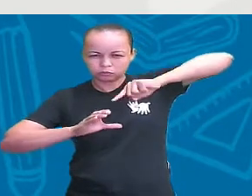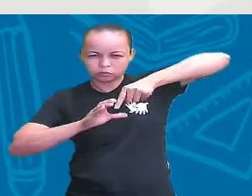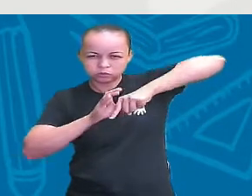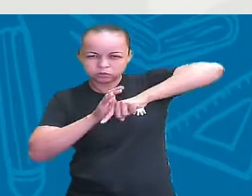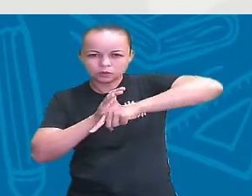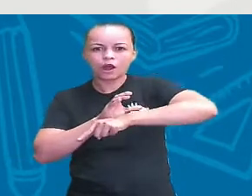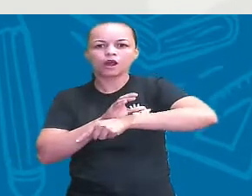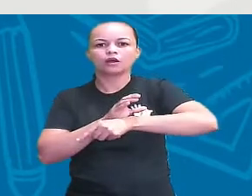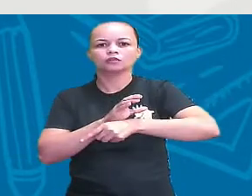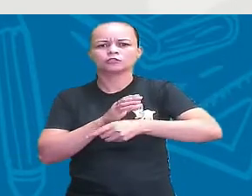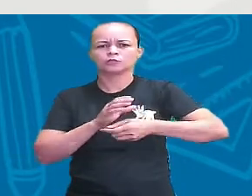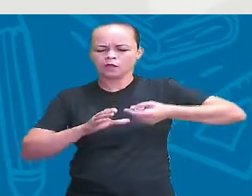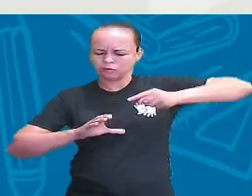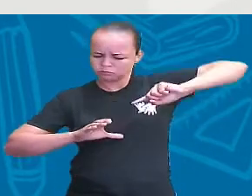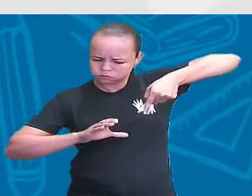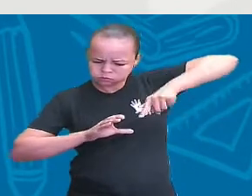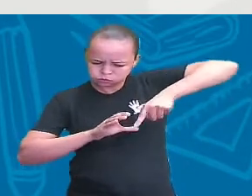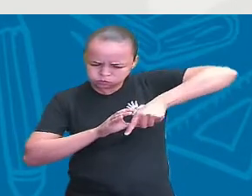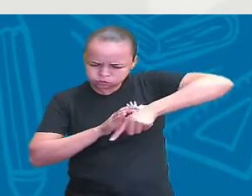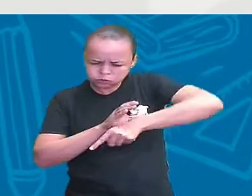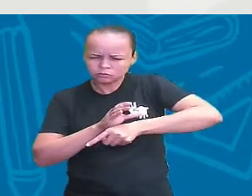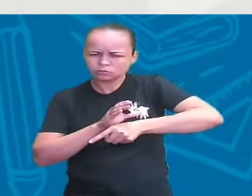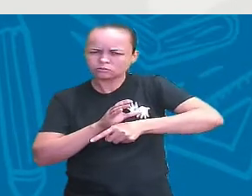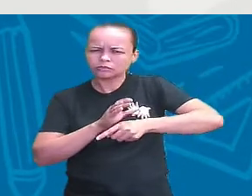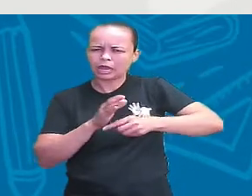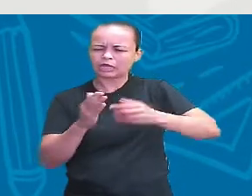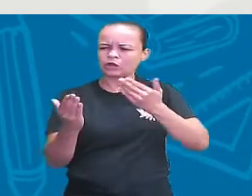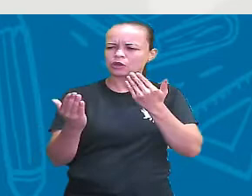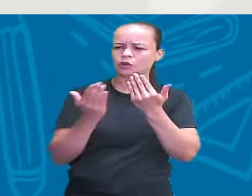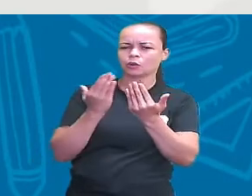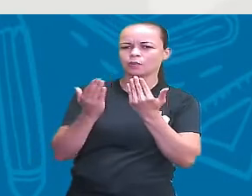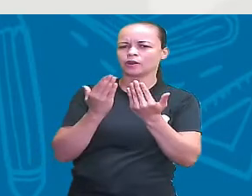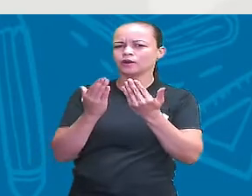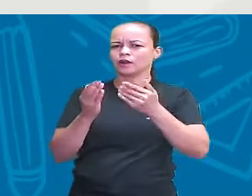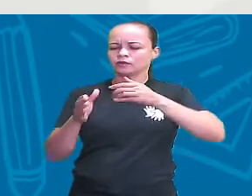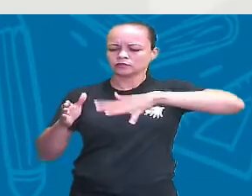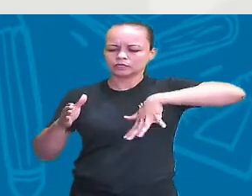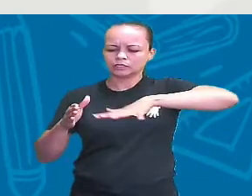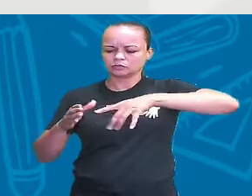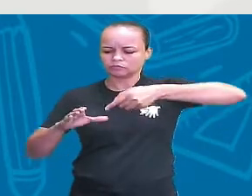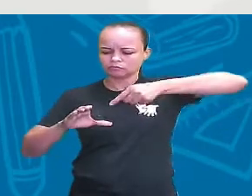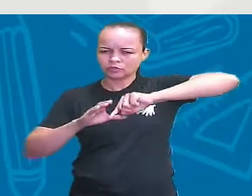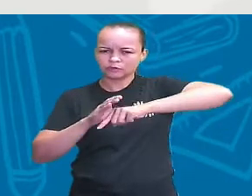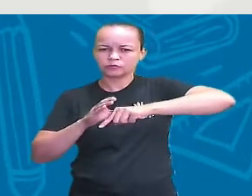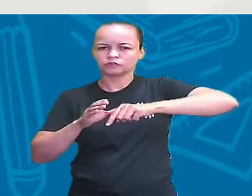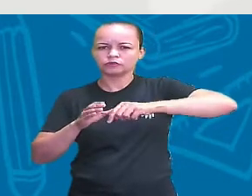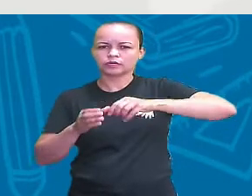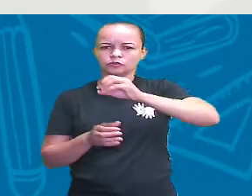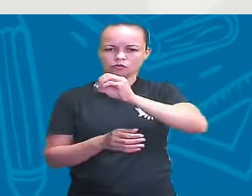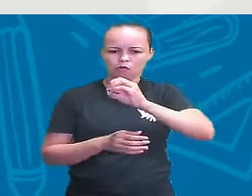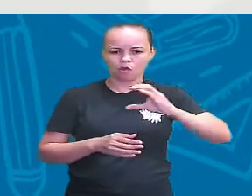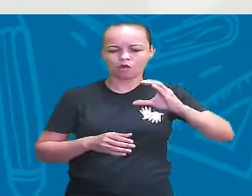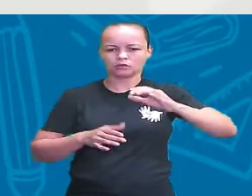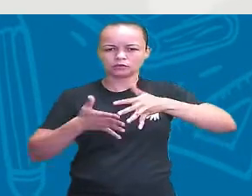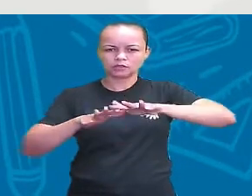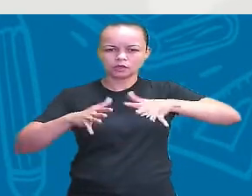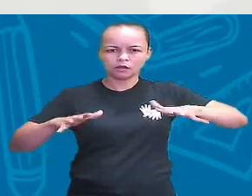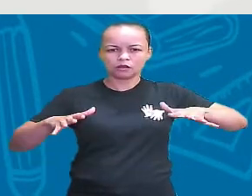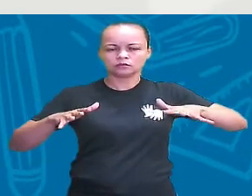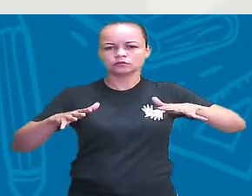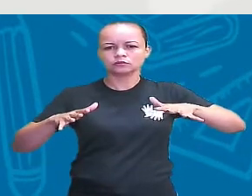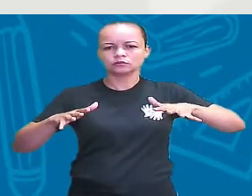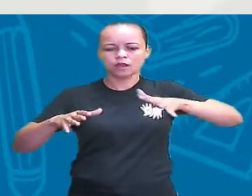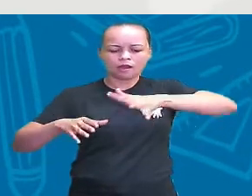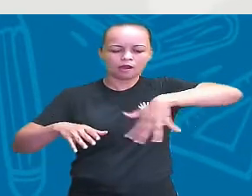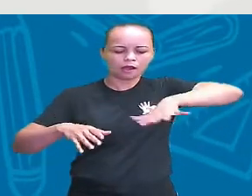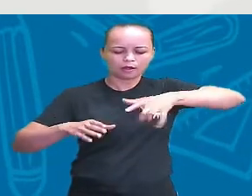perguntando, mas peraí, 12 quilômetros? É só a gente comparar, gente. Dentro da profundidade do oceano, a área que é mais